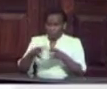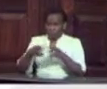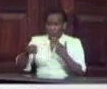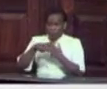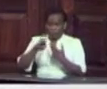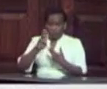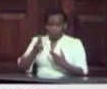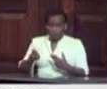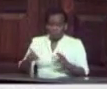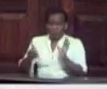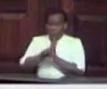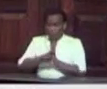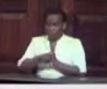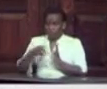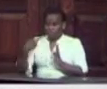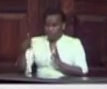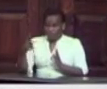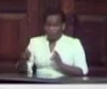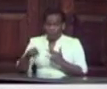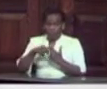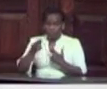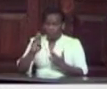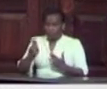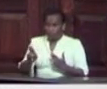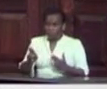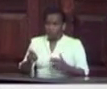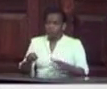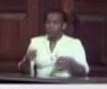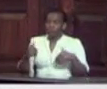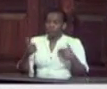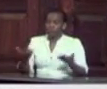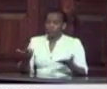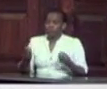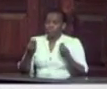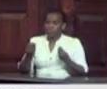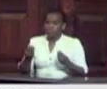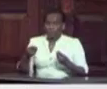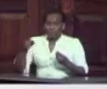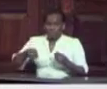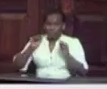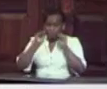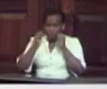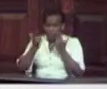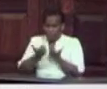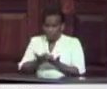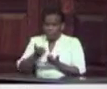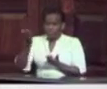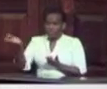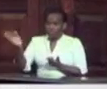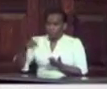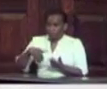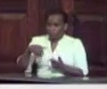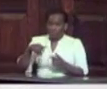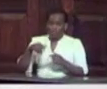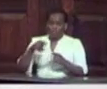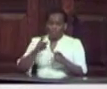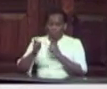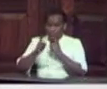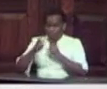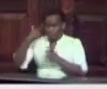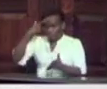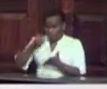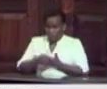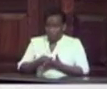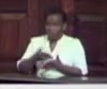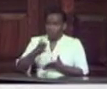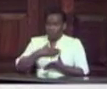único, da lei do bilhete único. Qual o sentido desta casa trazer para sua